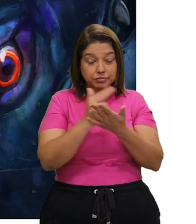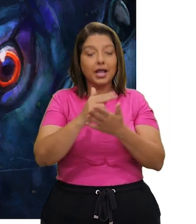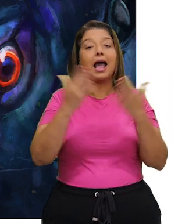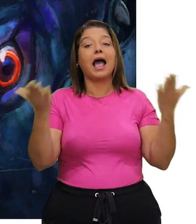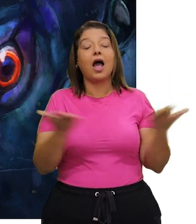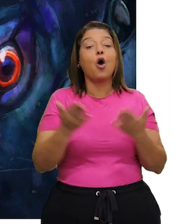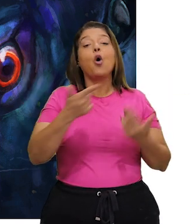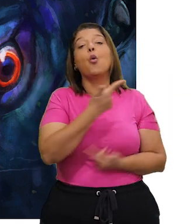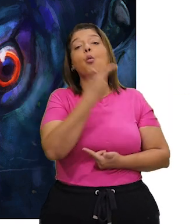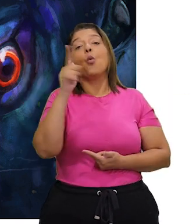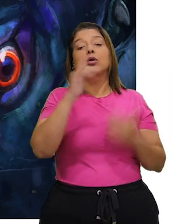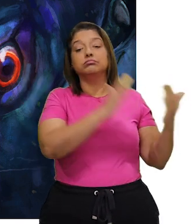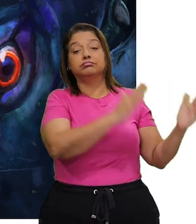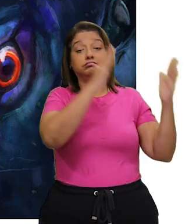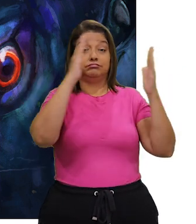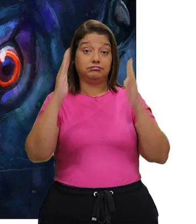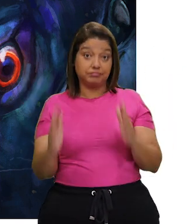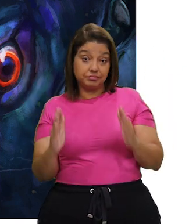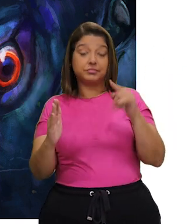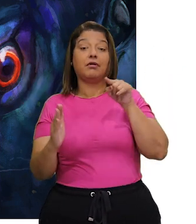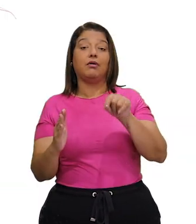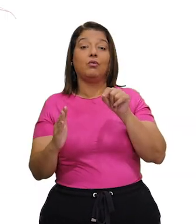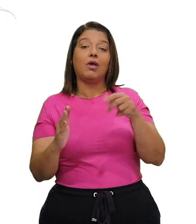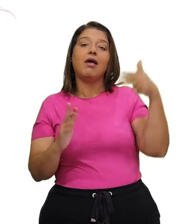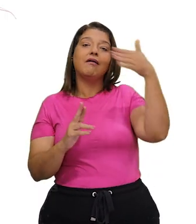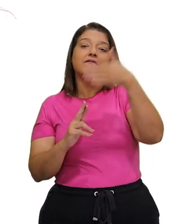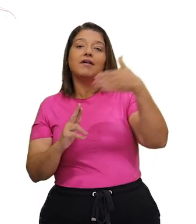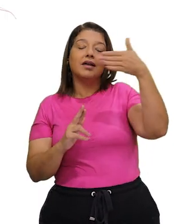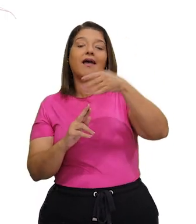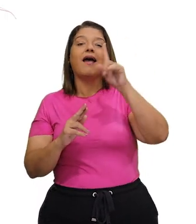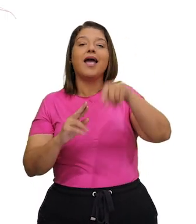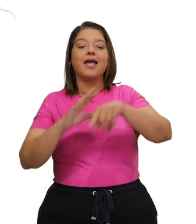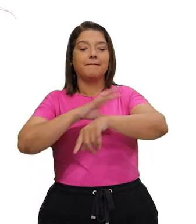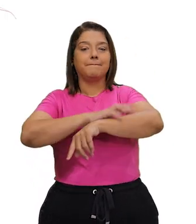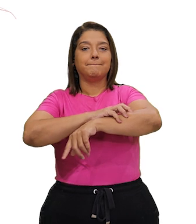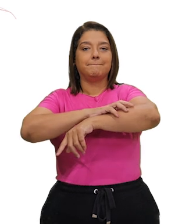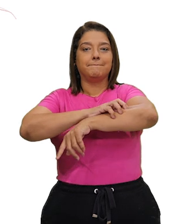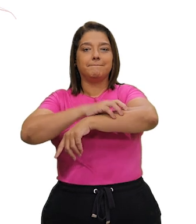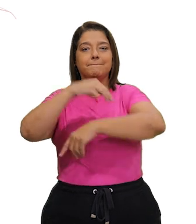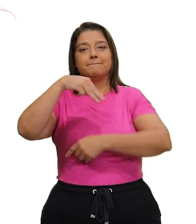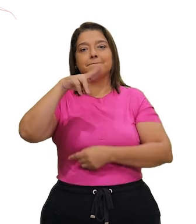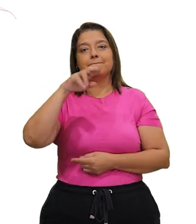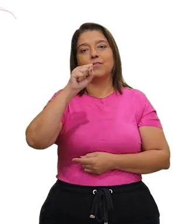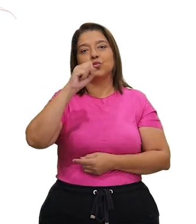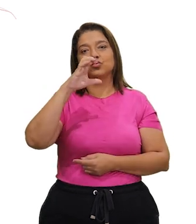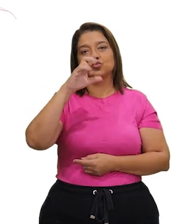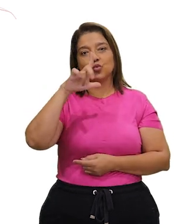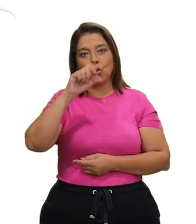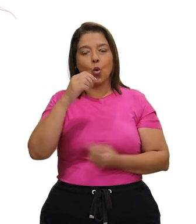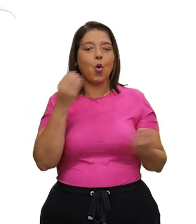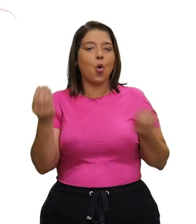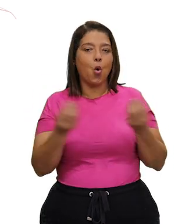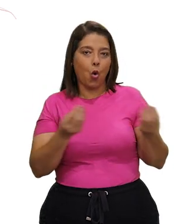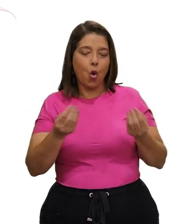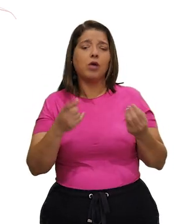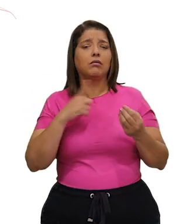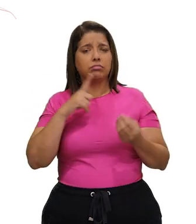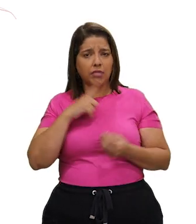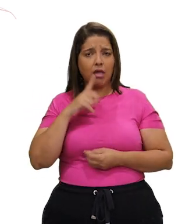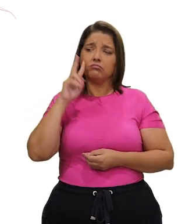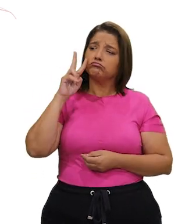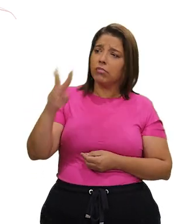segunda etapa que são o preenchimento da musculatura e também a gente tem várias imagens inclusive artigos né